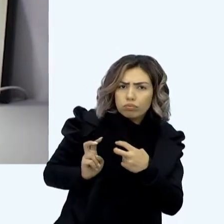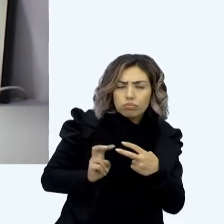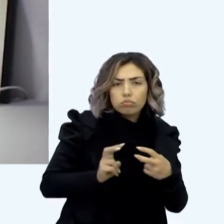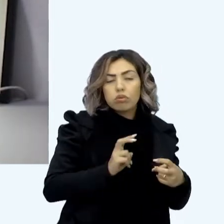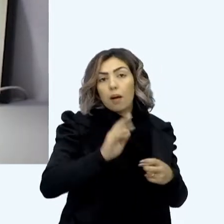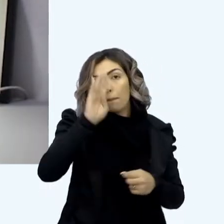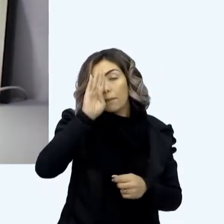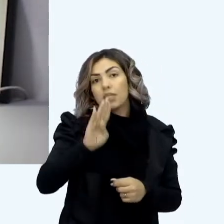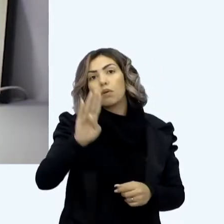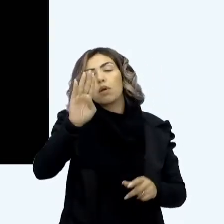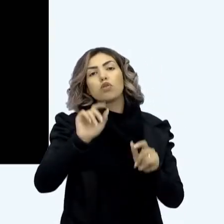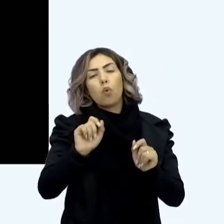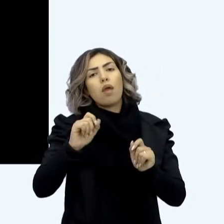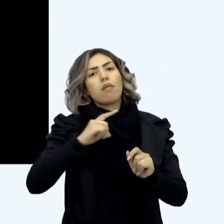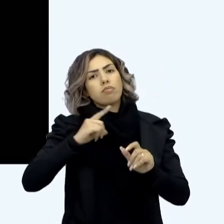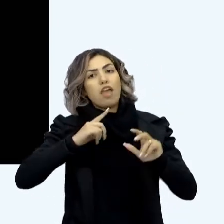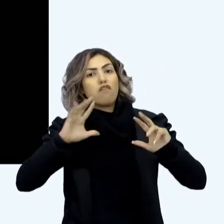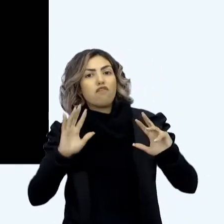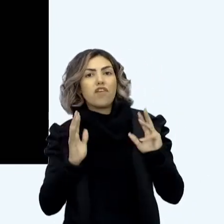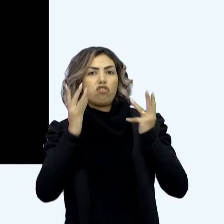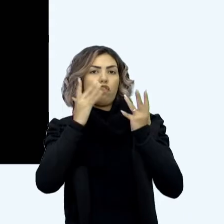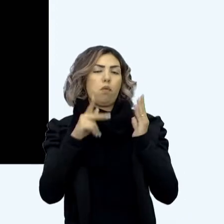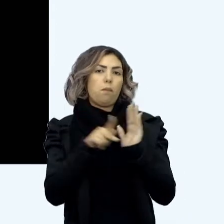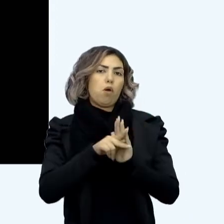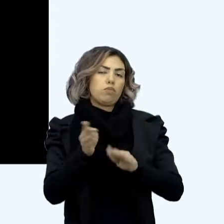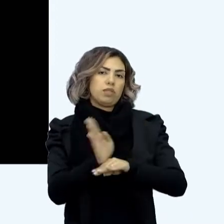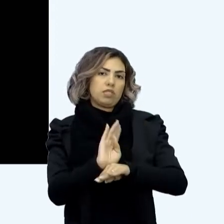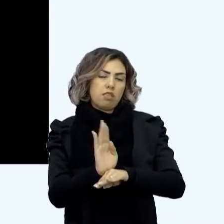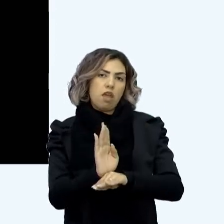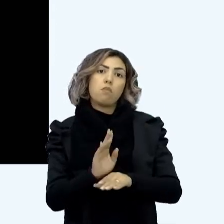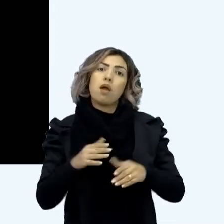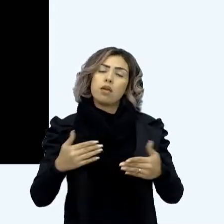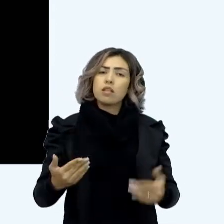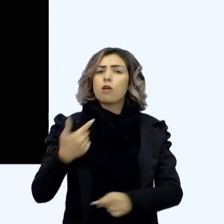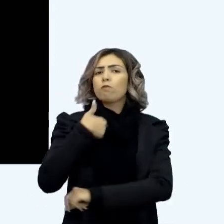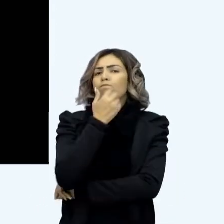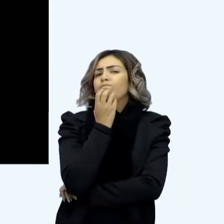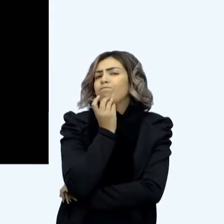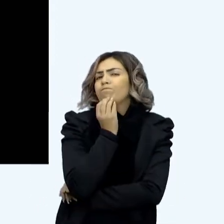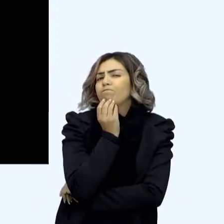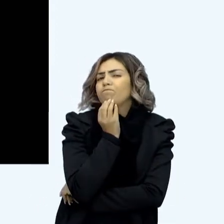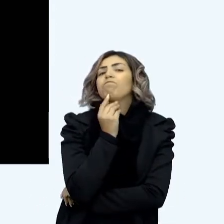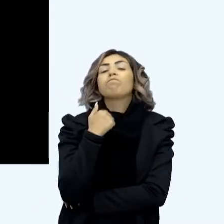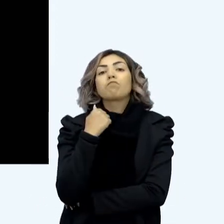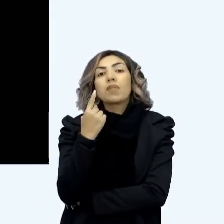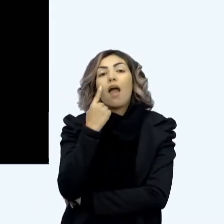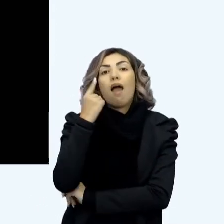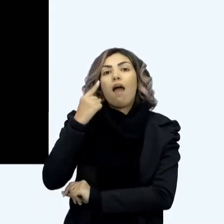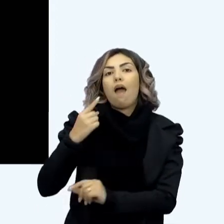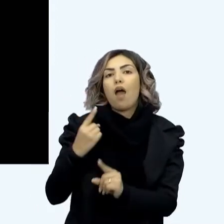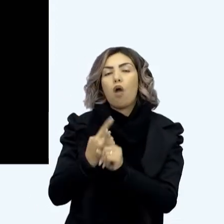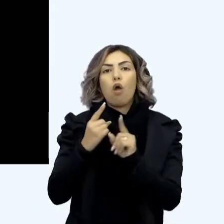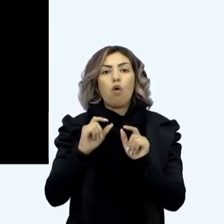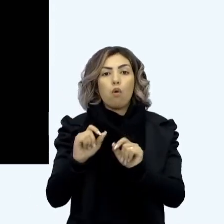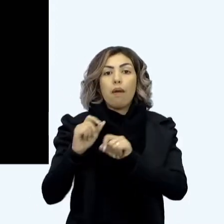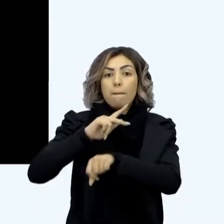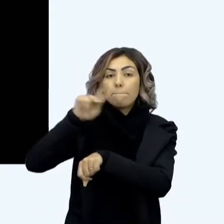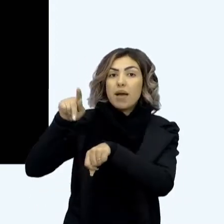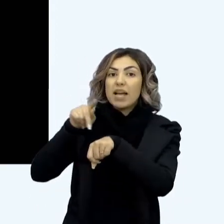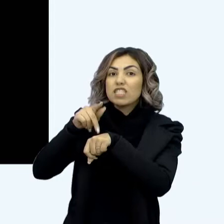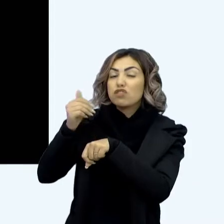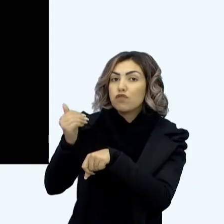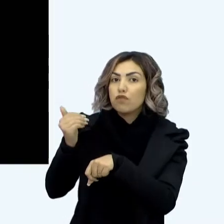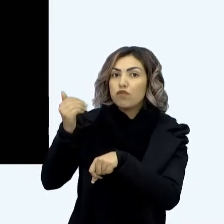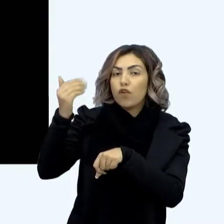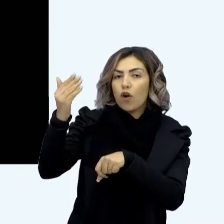circuito dos festivais de cinema. Para isso, escolhemos como ponto de partida o Festival Internacional de Documentários É